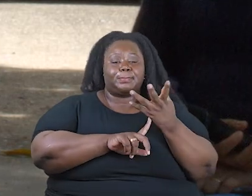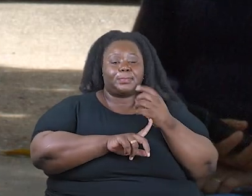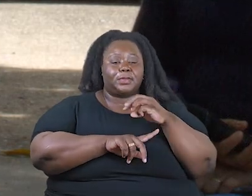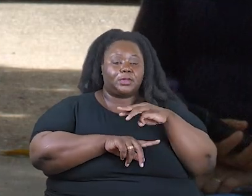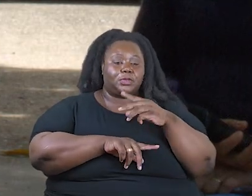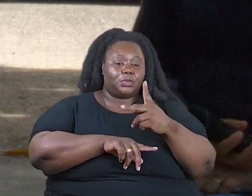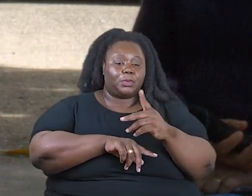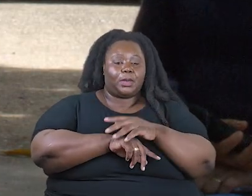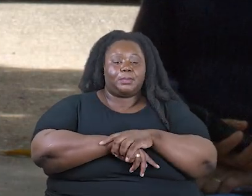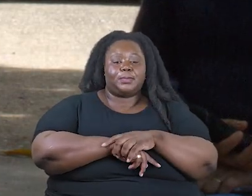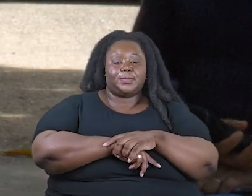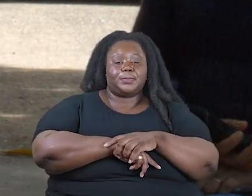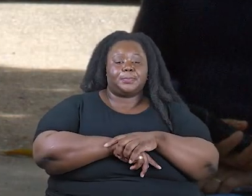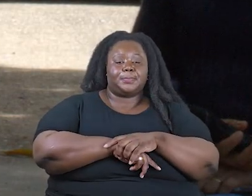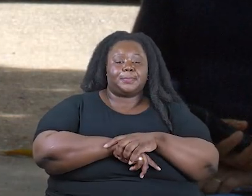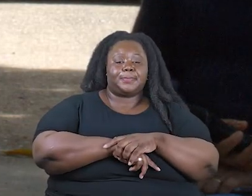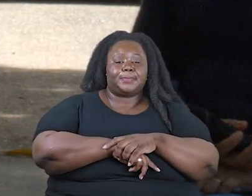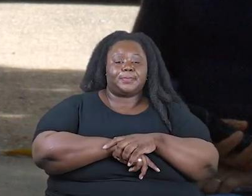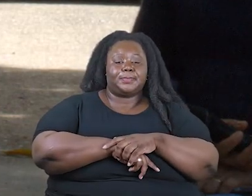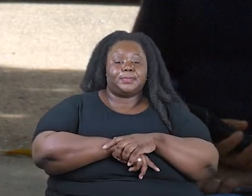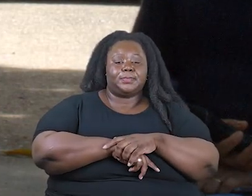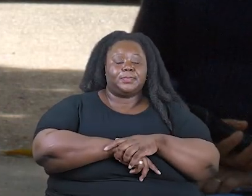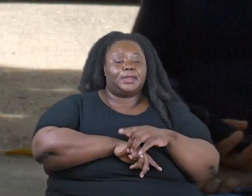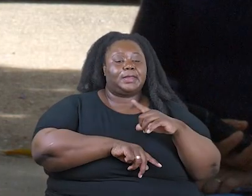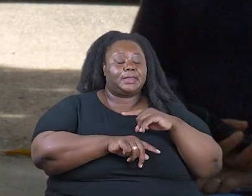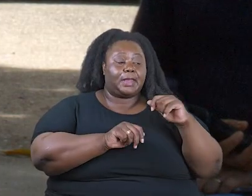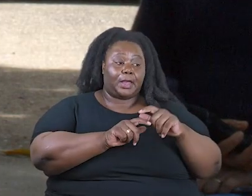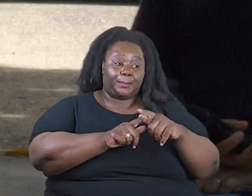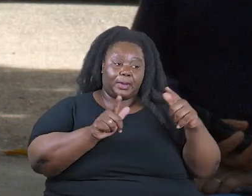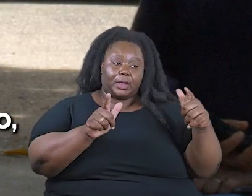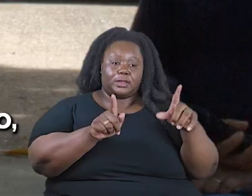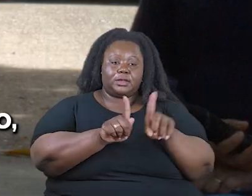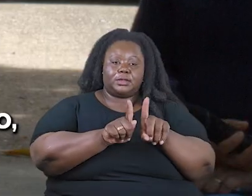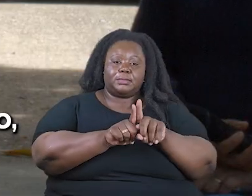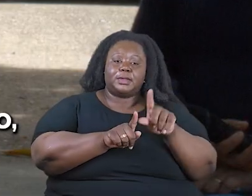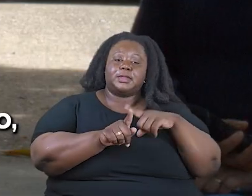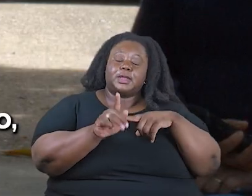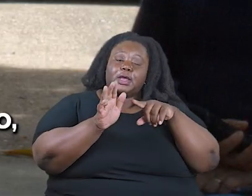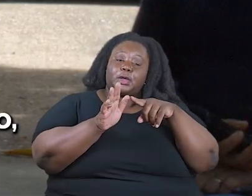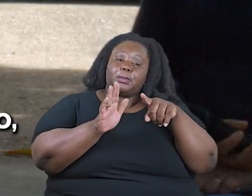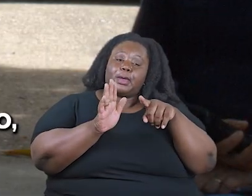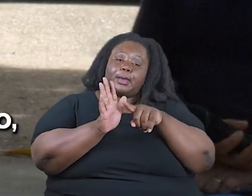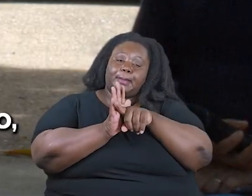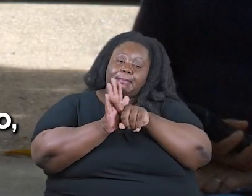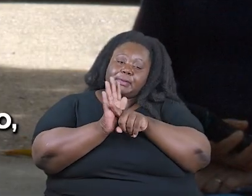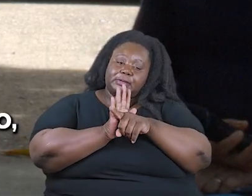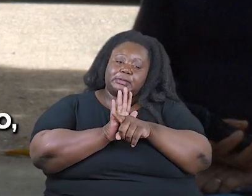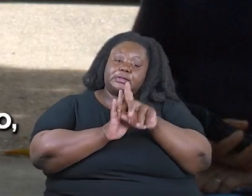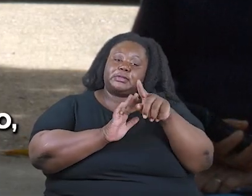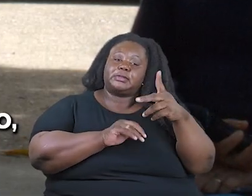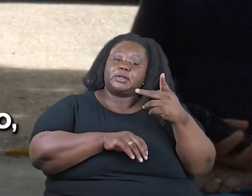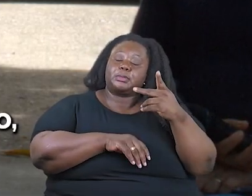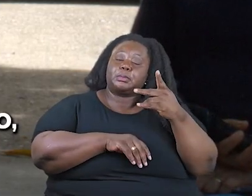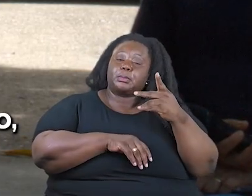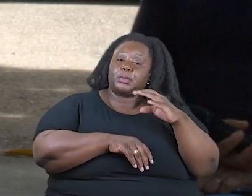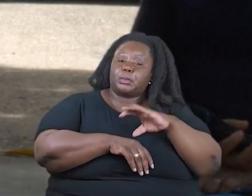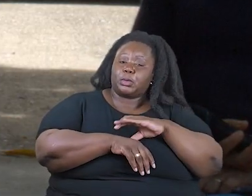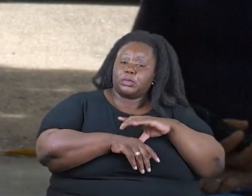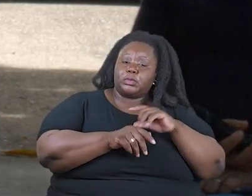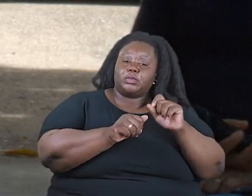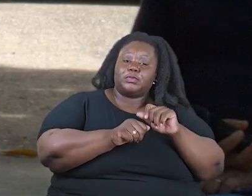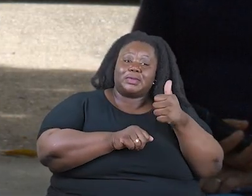do MAP ter essa ampliação. Tem uma pesquisadora em Portugal, por exemplo, ela passou 10